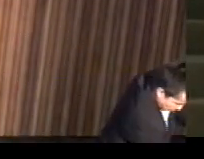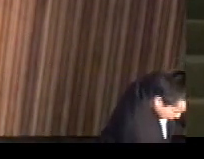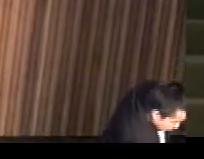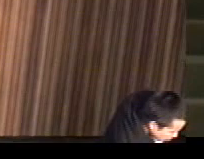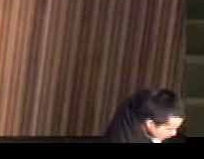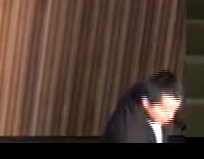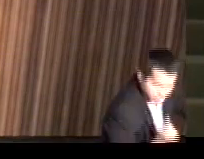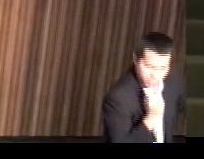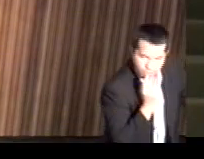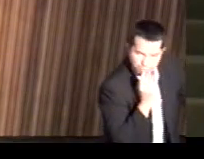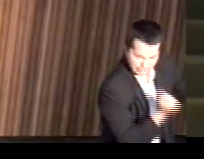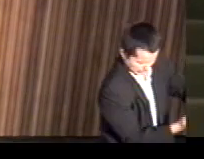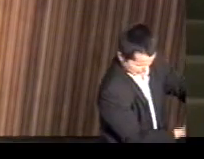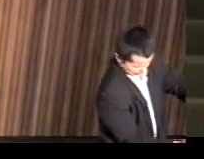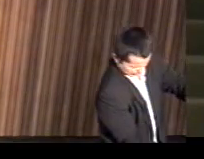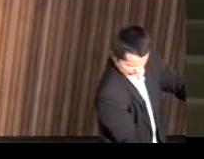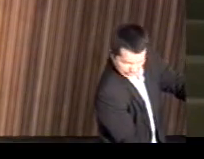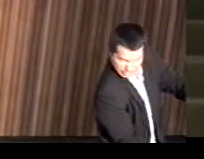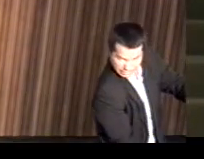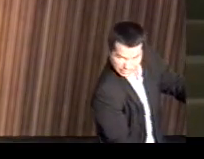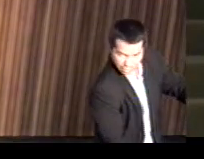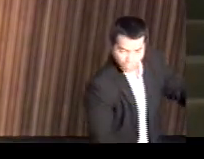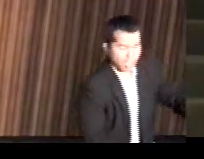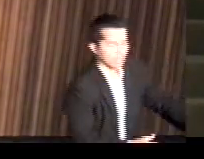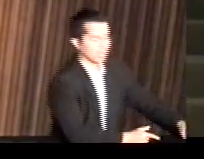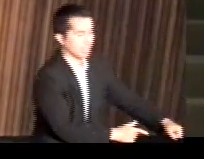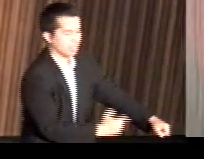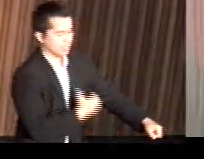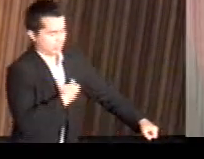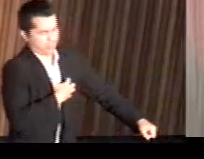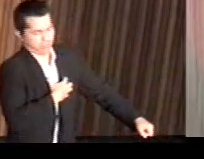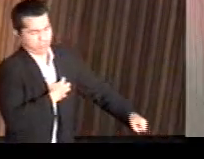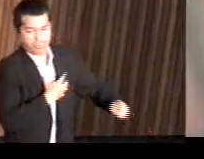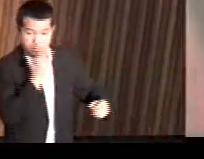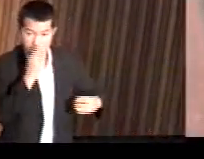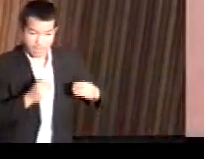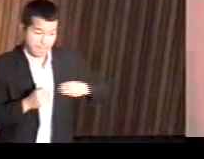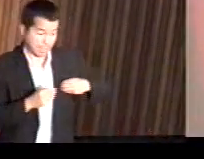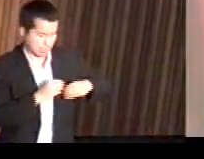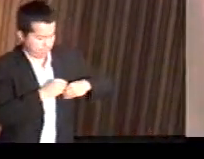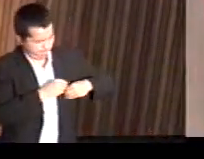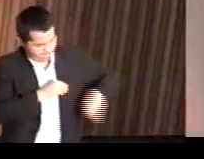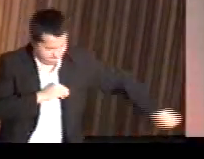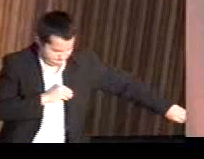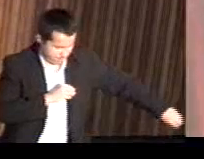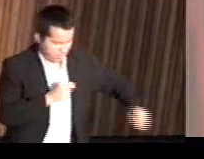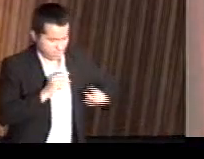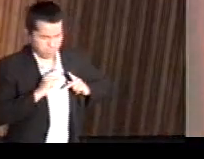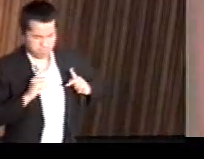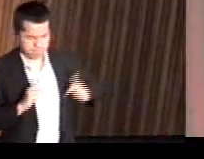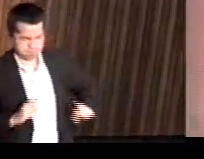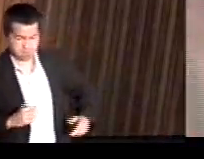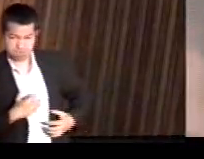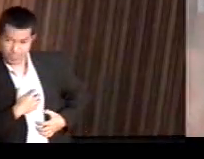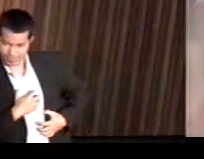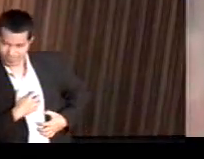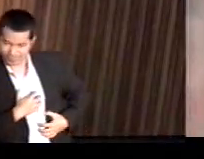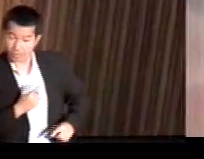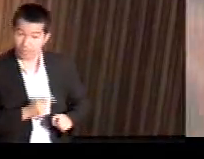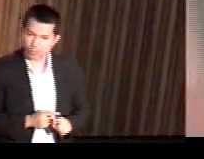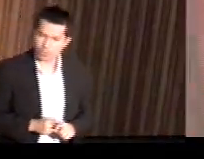Testamento, cá entre nós, era estranho para chuchu. Porque você tinha que chegar lá, colocar a mão sobre a cabeça da ovelhinha.